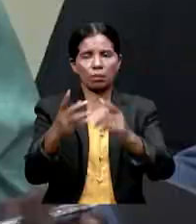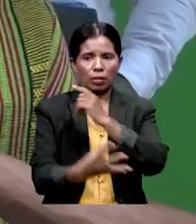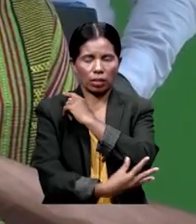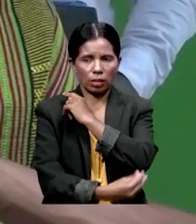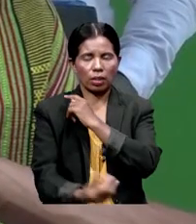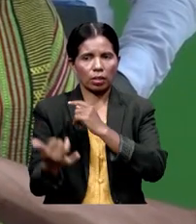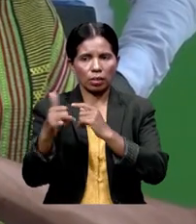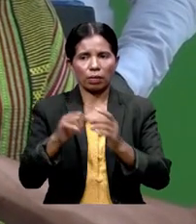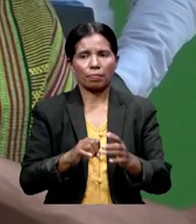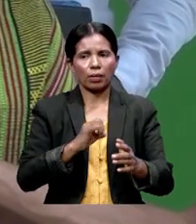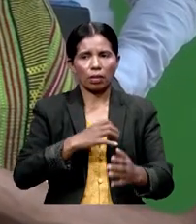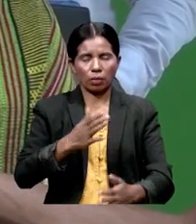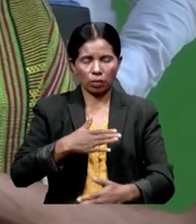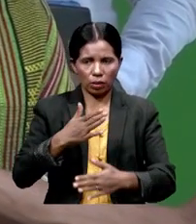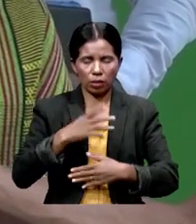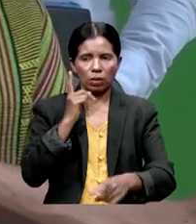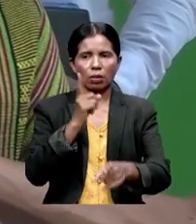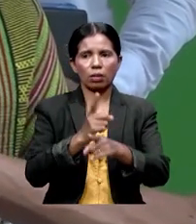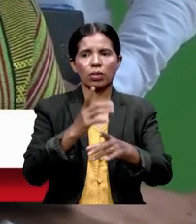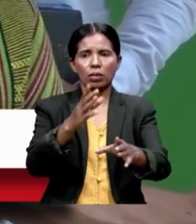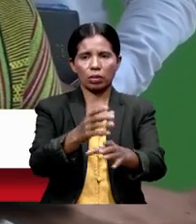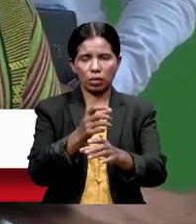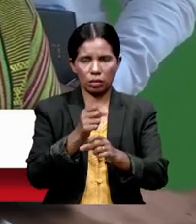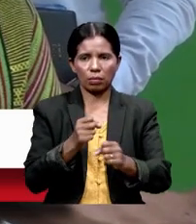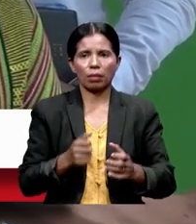Laxira. Ao contente de ter sido